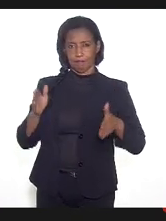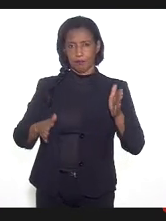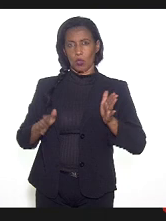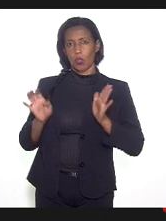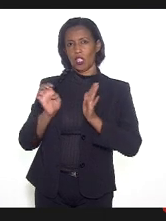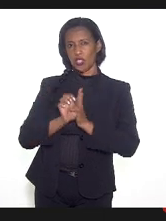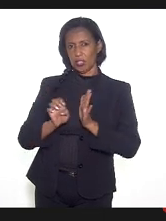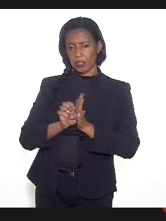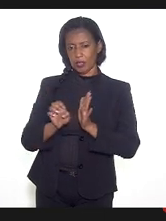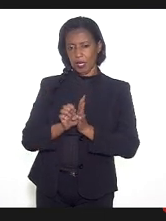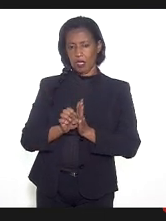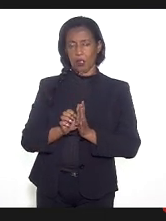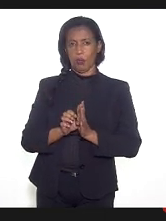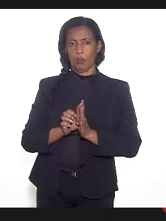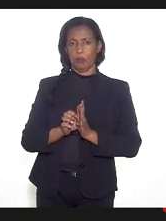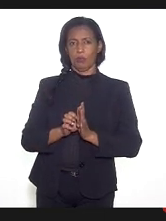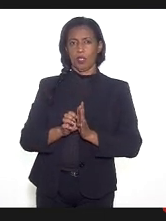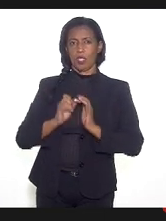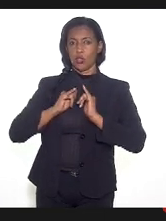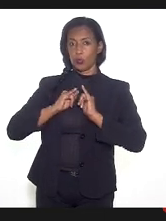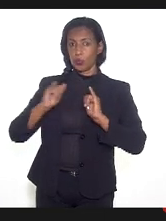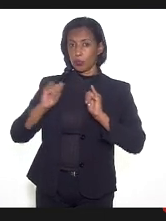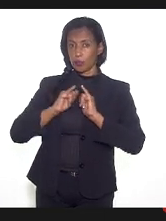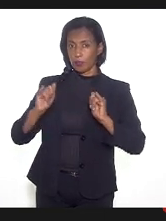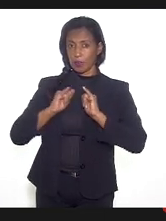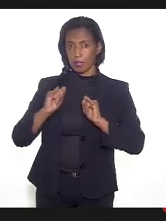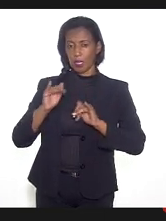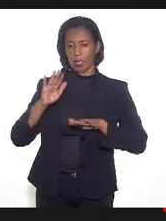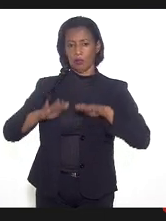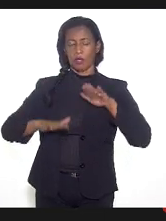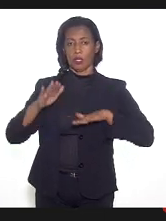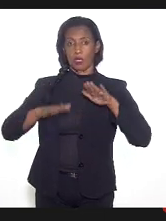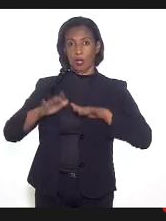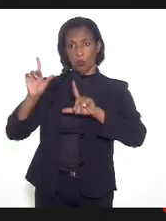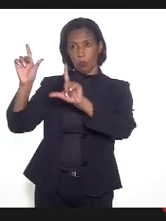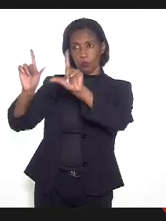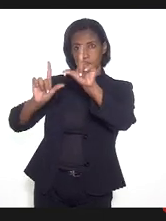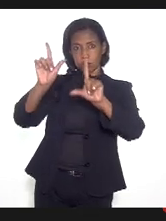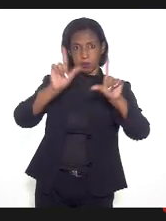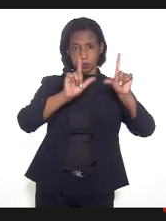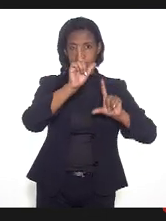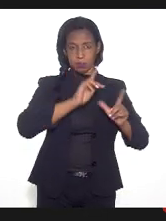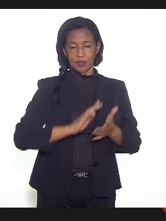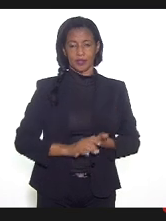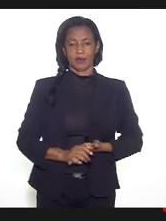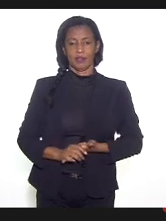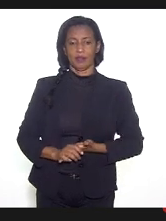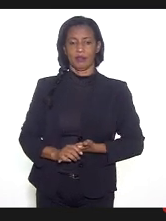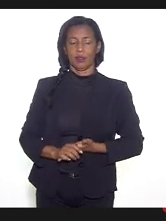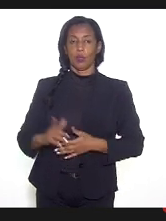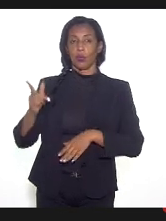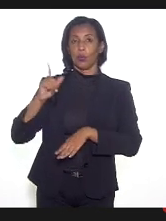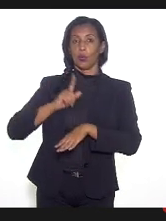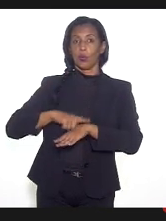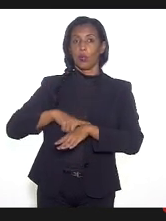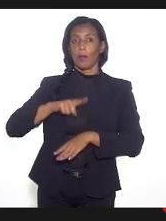edital, né, eles publicaram em algumas mídias sociais a previsão de